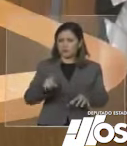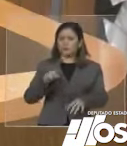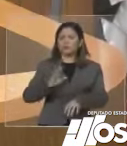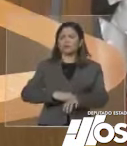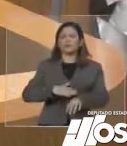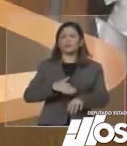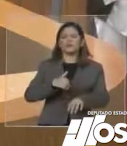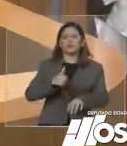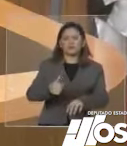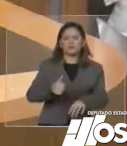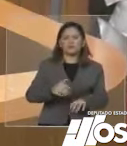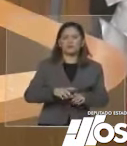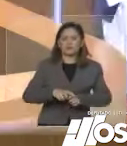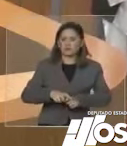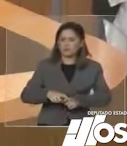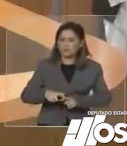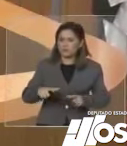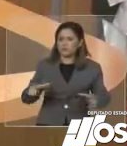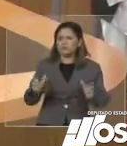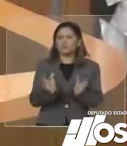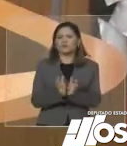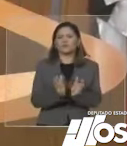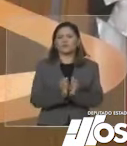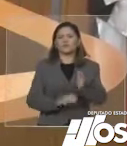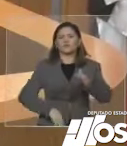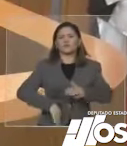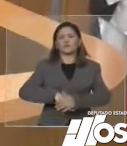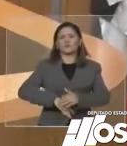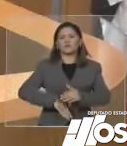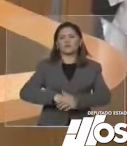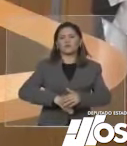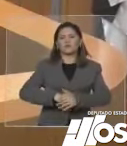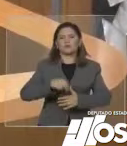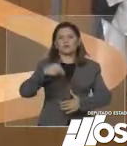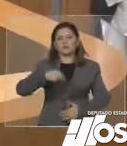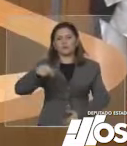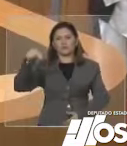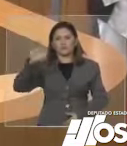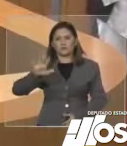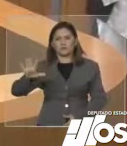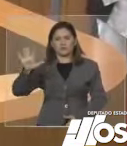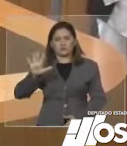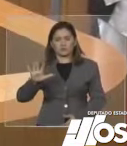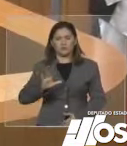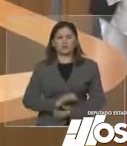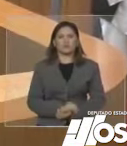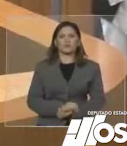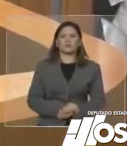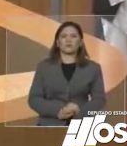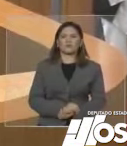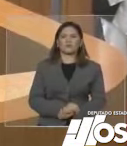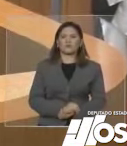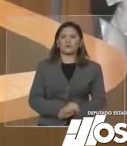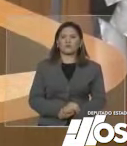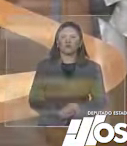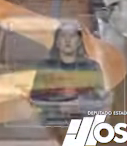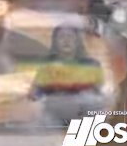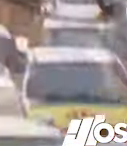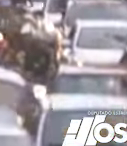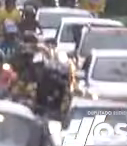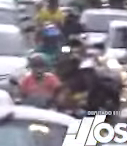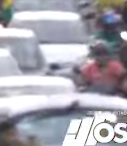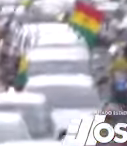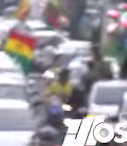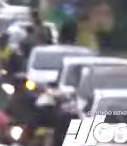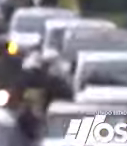e maior clube do Norte-Nordeste. Fizemos ontem uma grande carreata, a